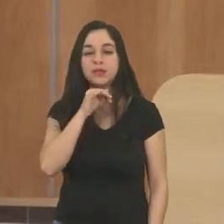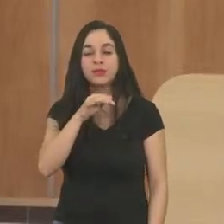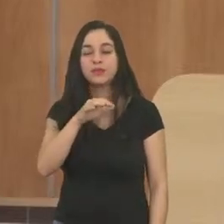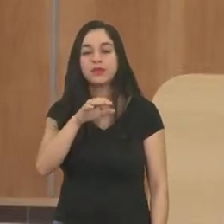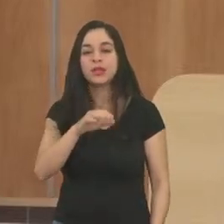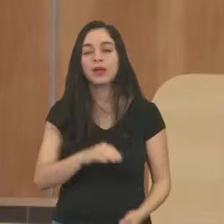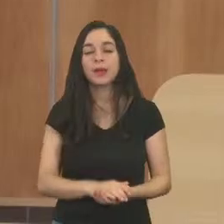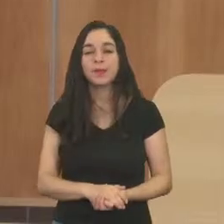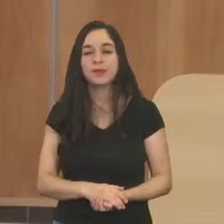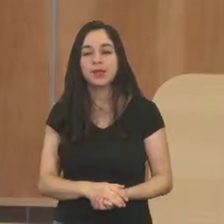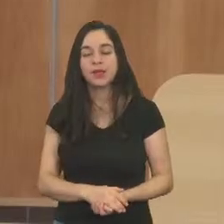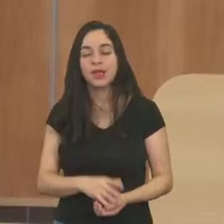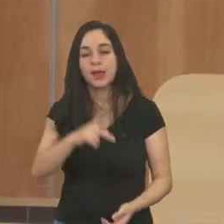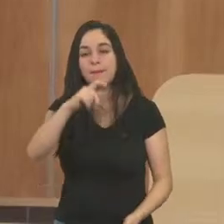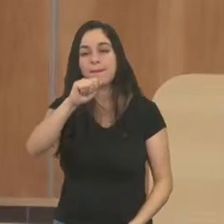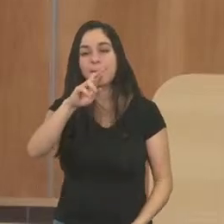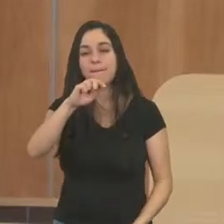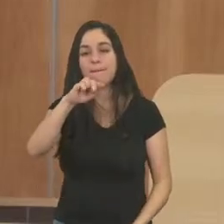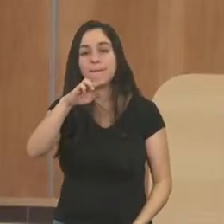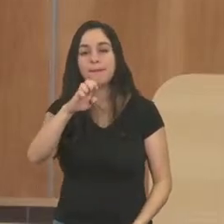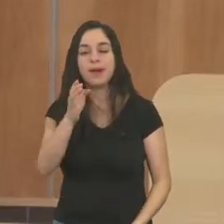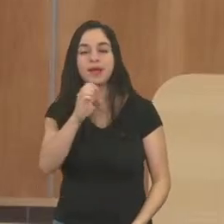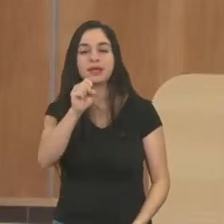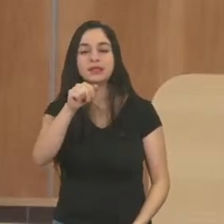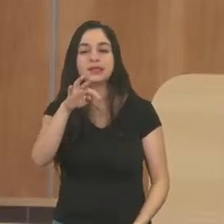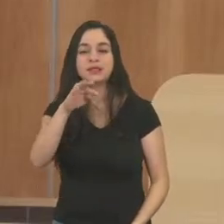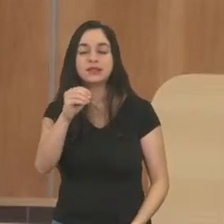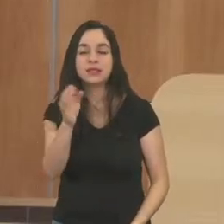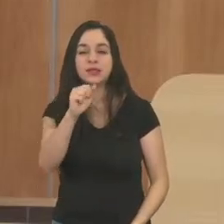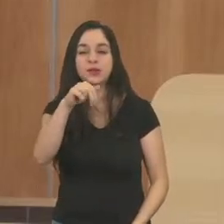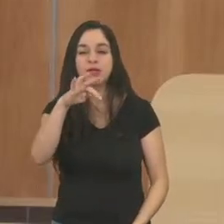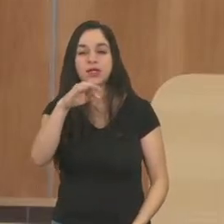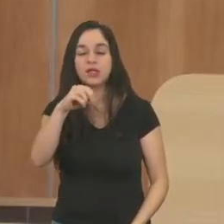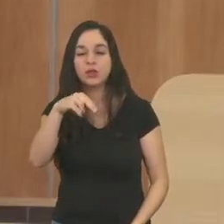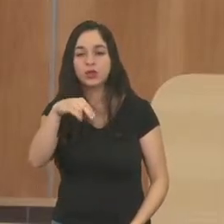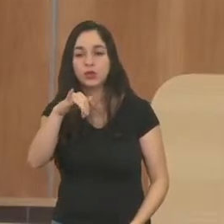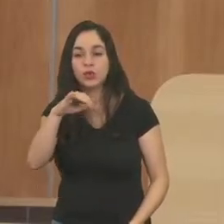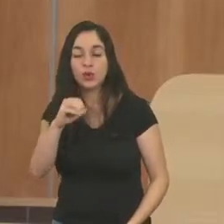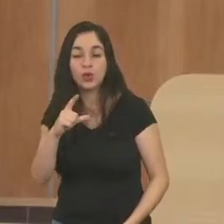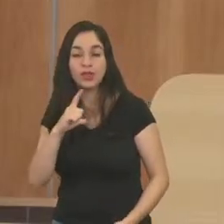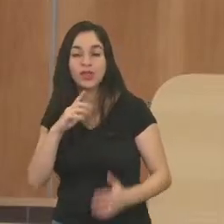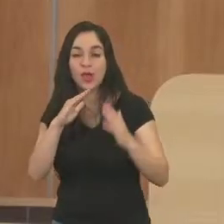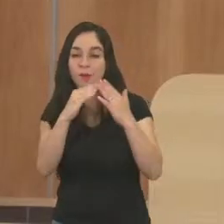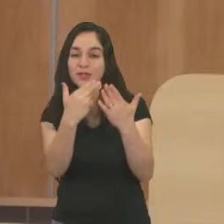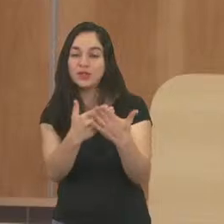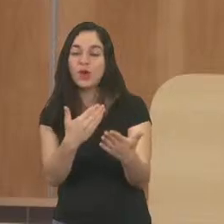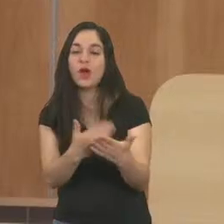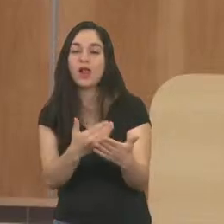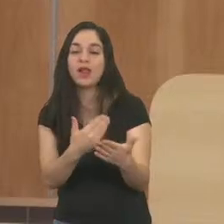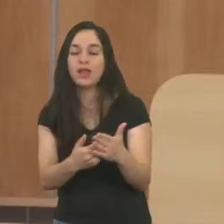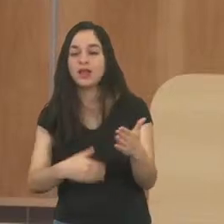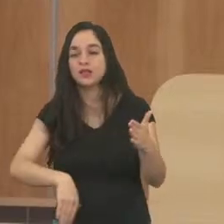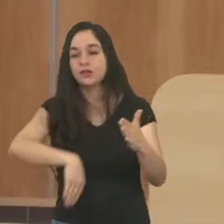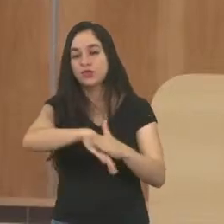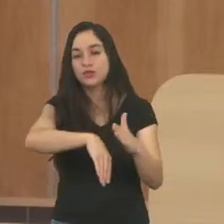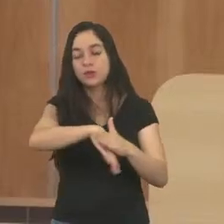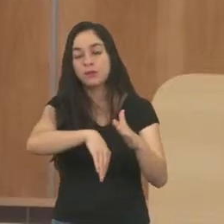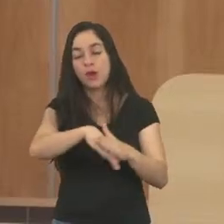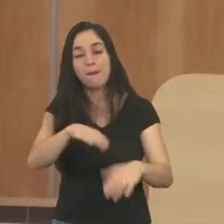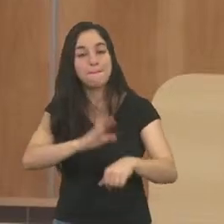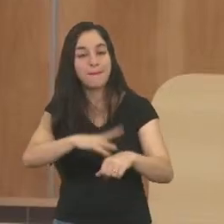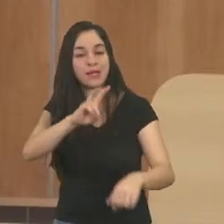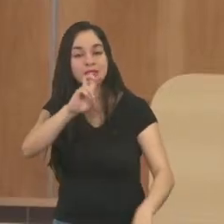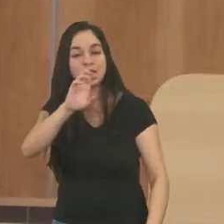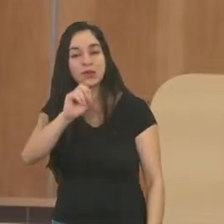Parque de Santo Antônio, que hoje tem uma escolinha de futebol, a qual mais de 50 garotos, todos os finais de